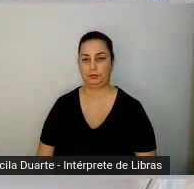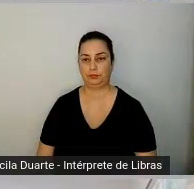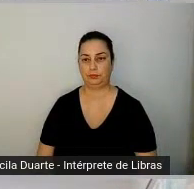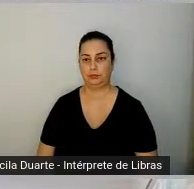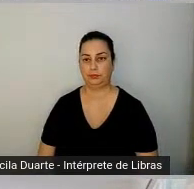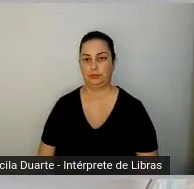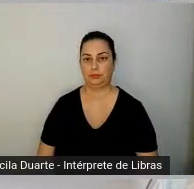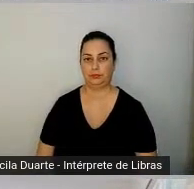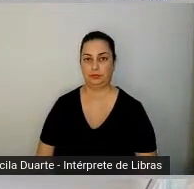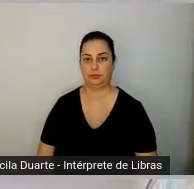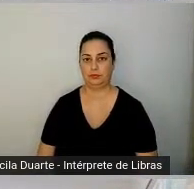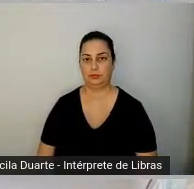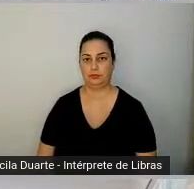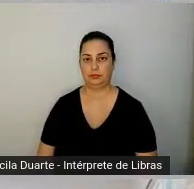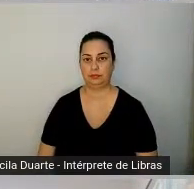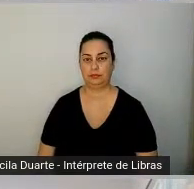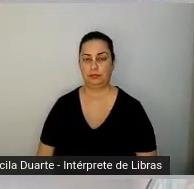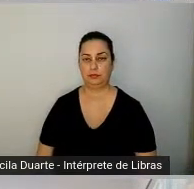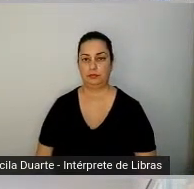Mudou, né?